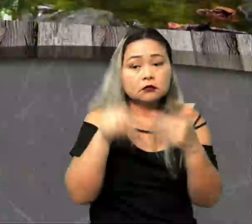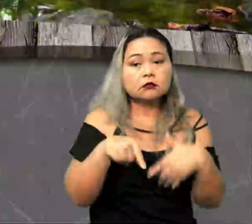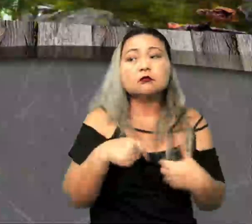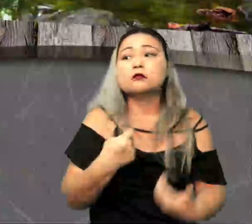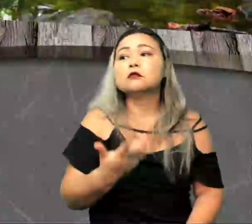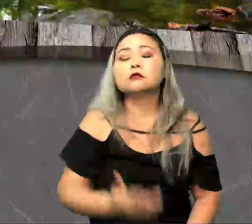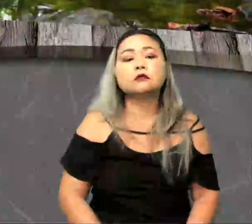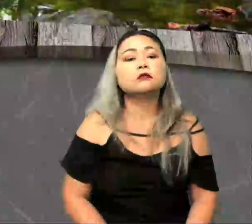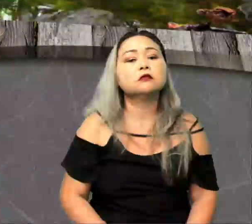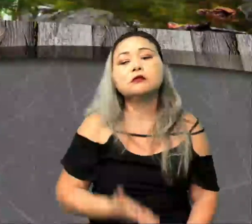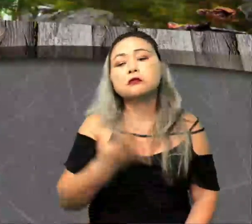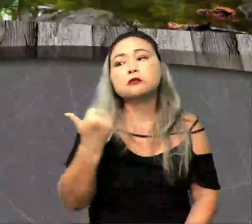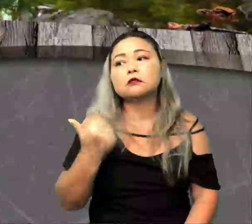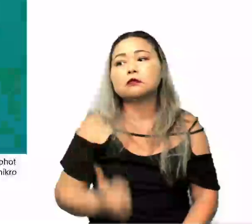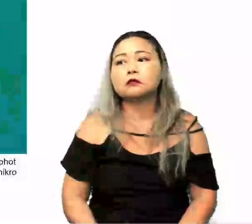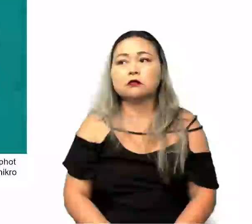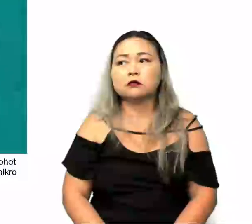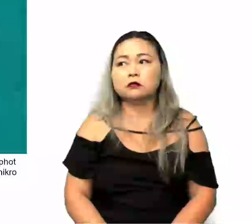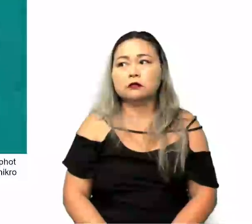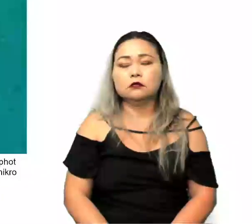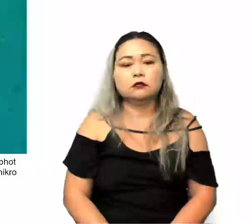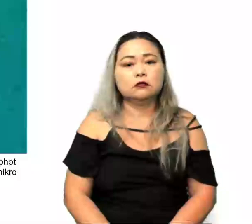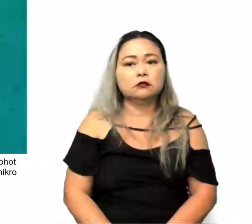tá? Então, vamos lá, vamos seguindo.